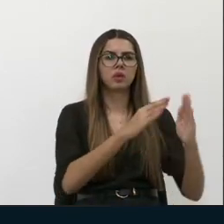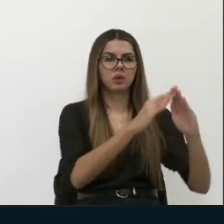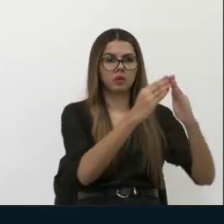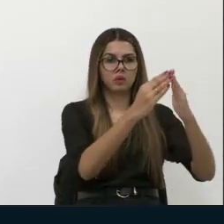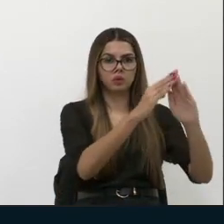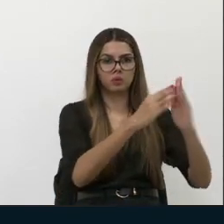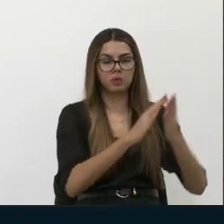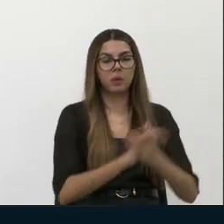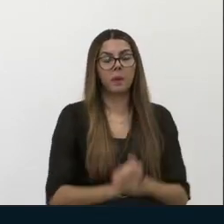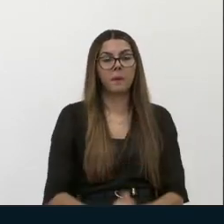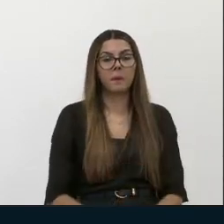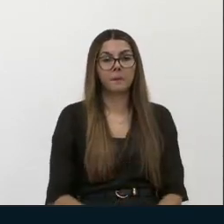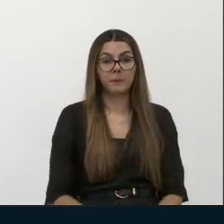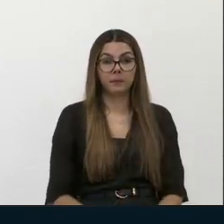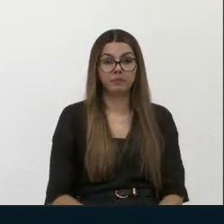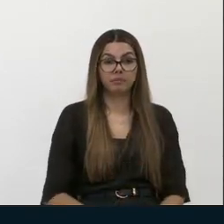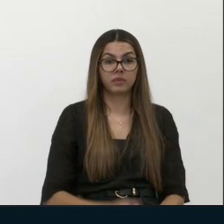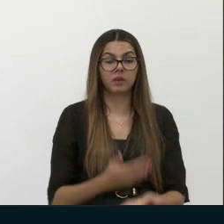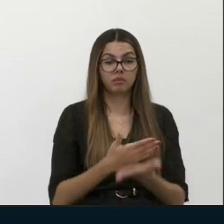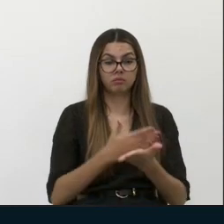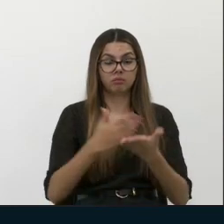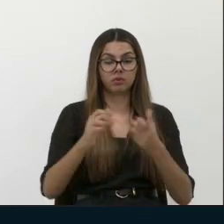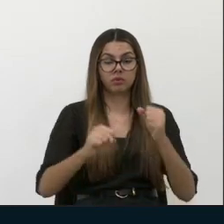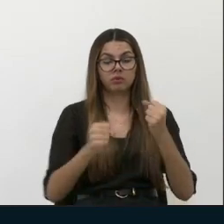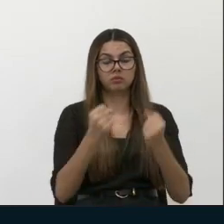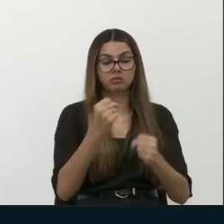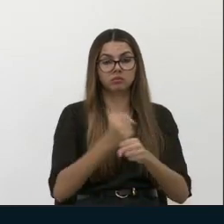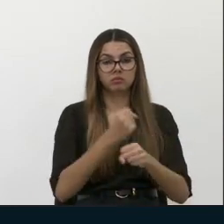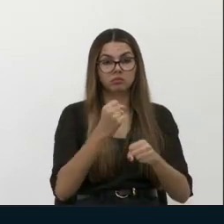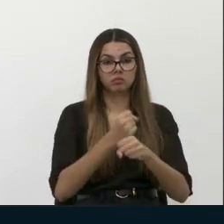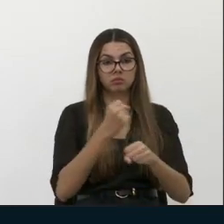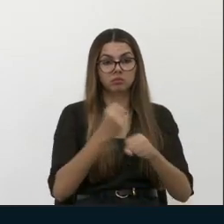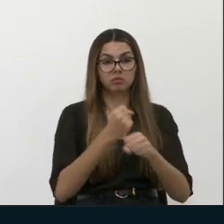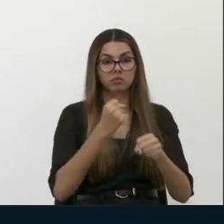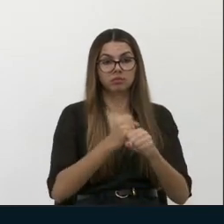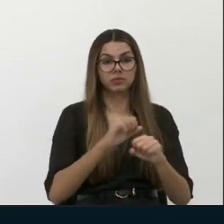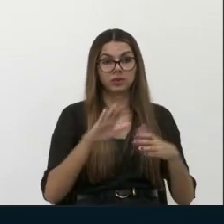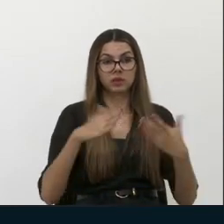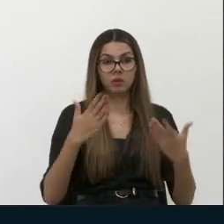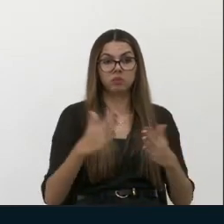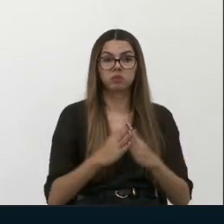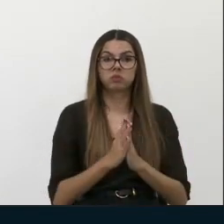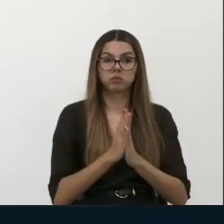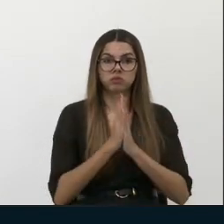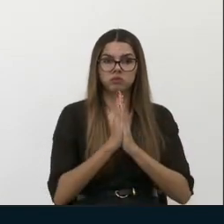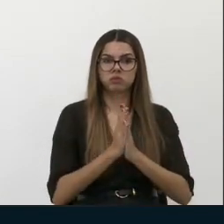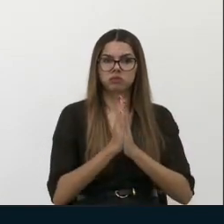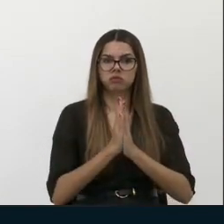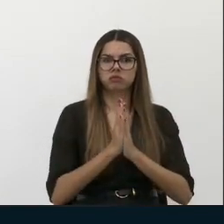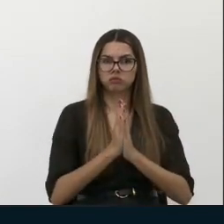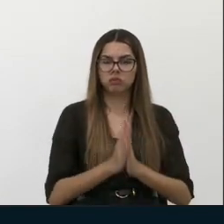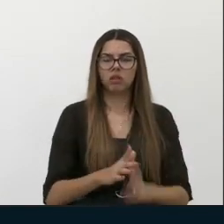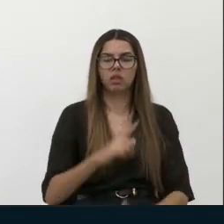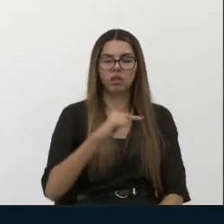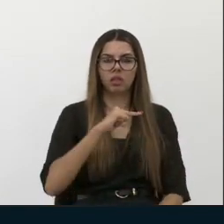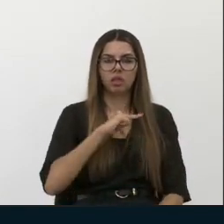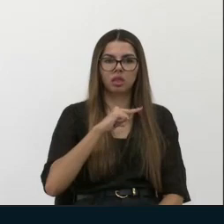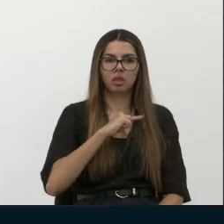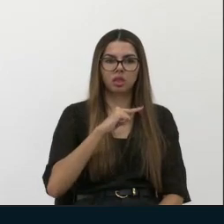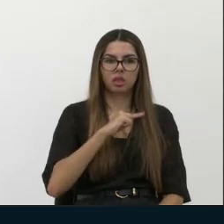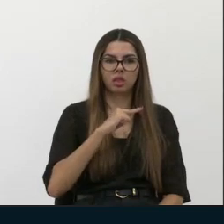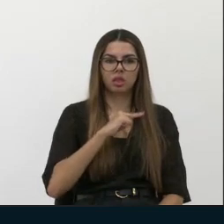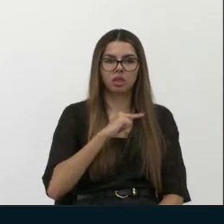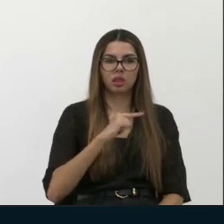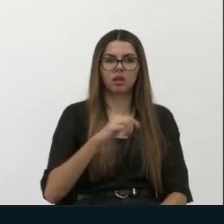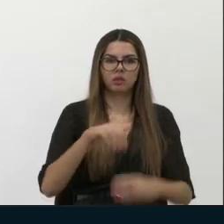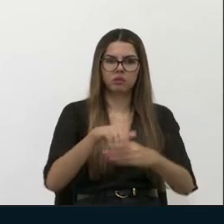Jardim Fátima para começar as obras? Então, por favor, se você tem candidato, defenda-se